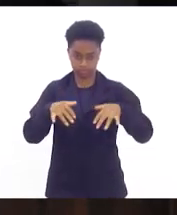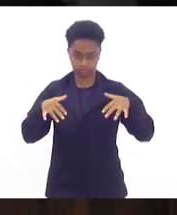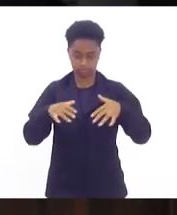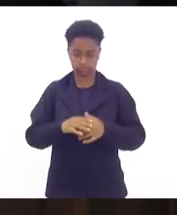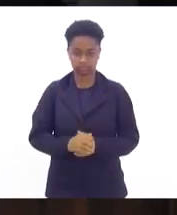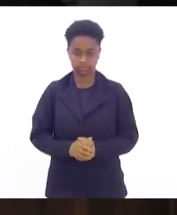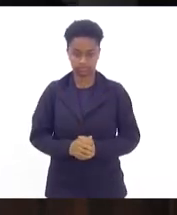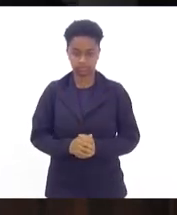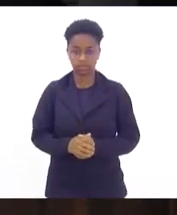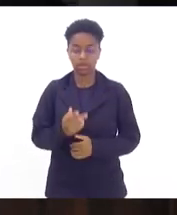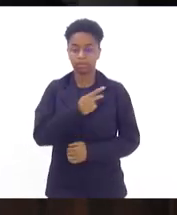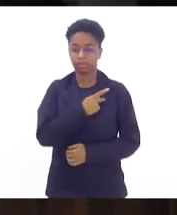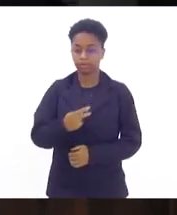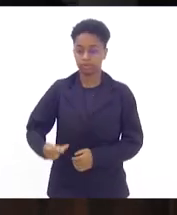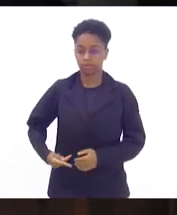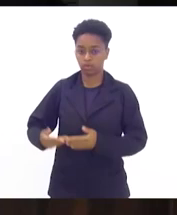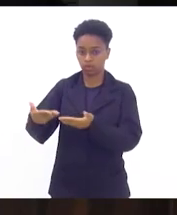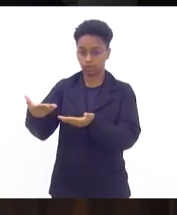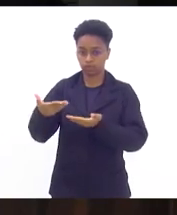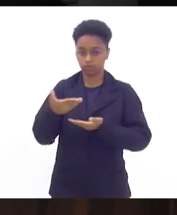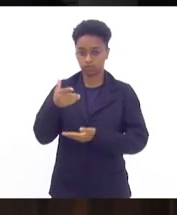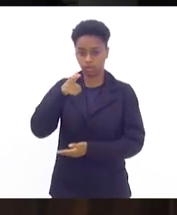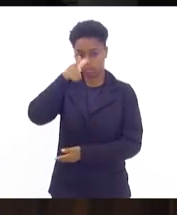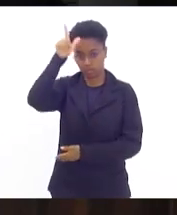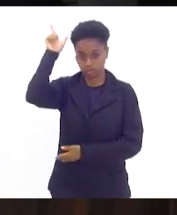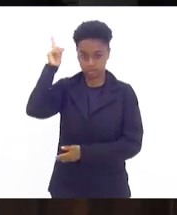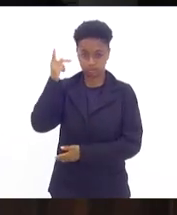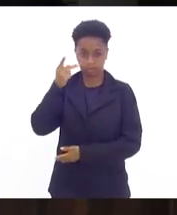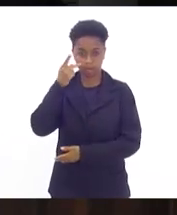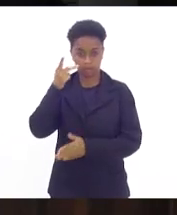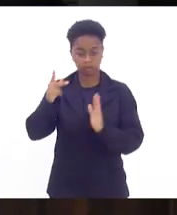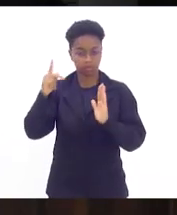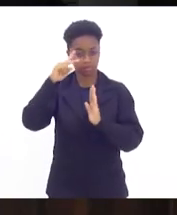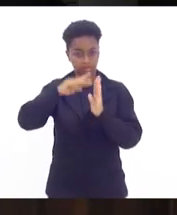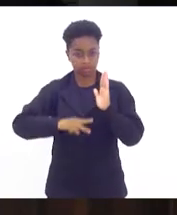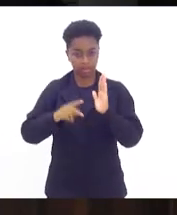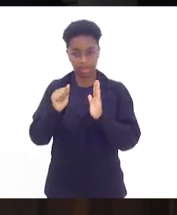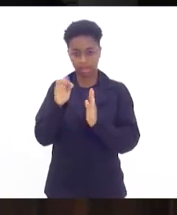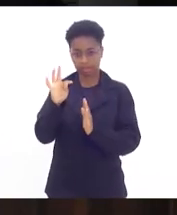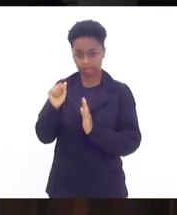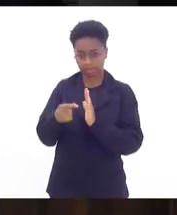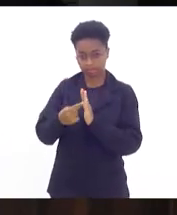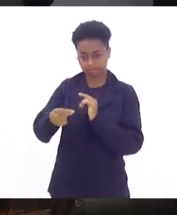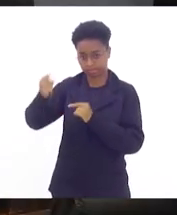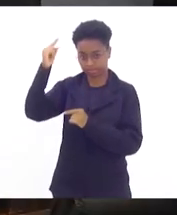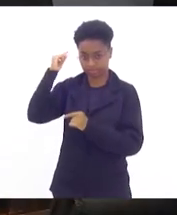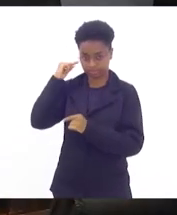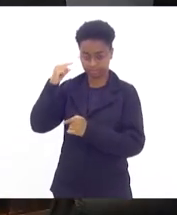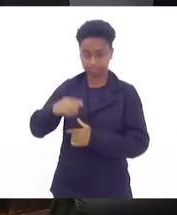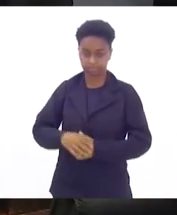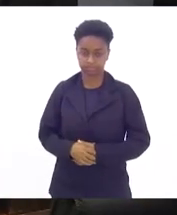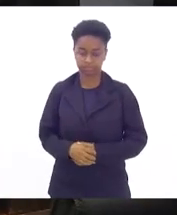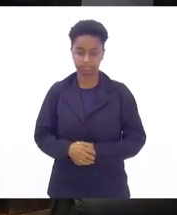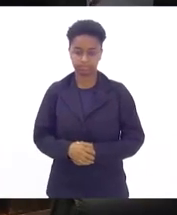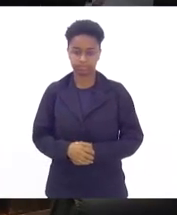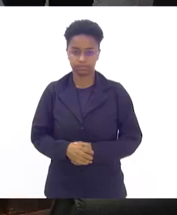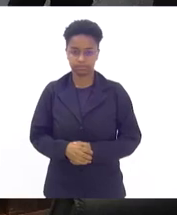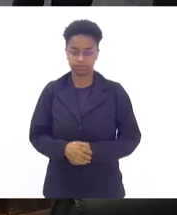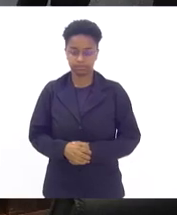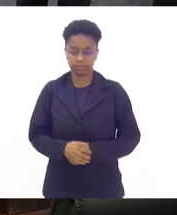A presidência convida o senhor Luiz Paulo para fazer a leitura da ata da sessão anterior.